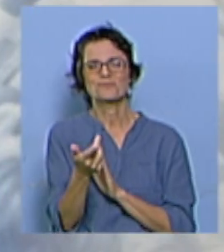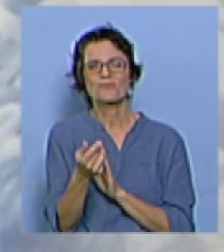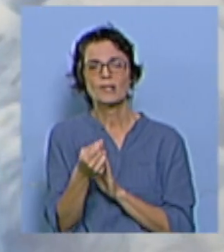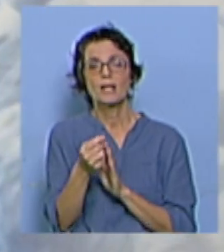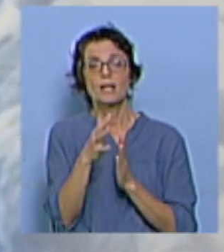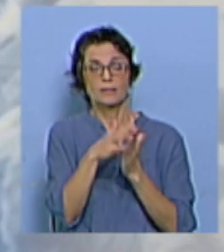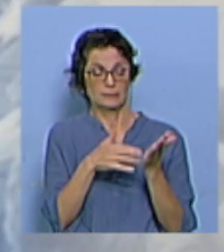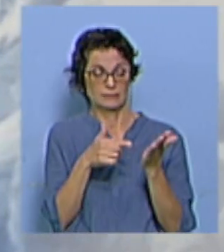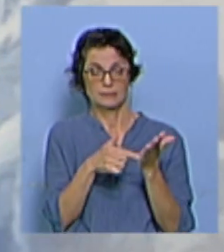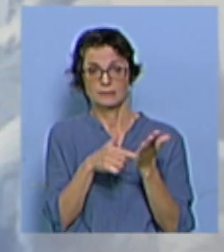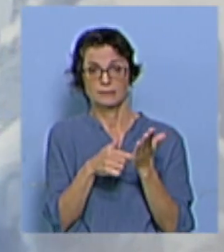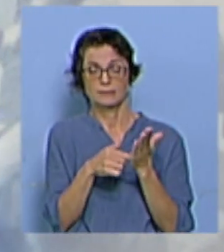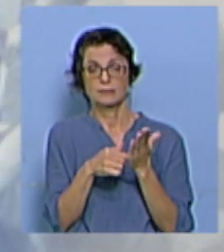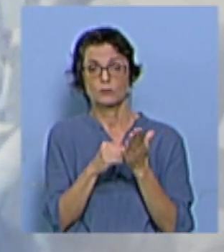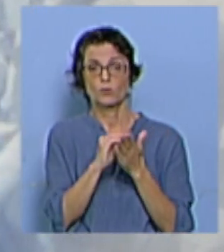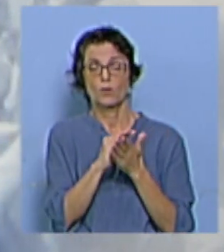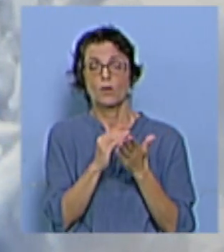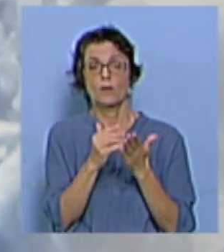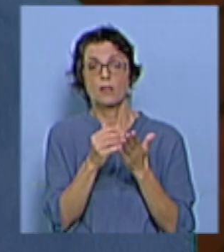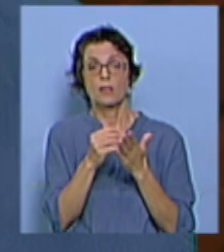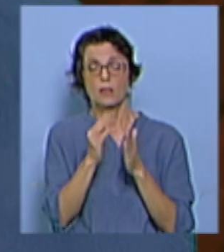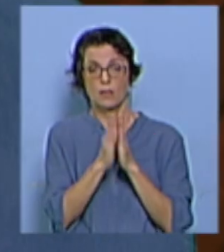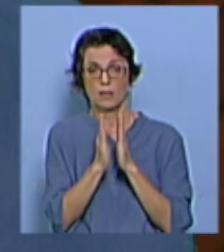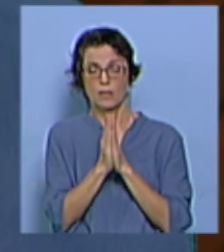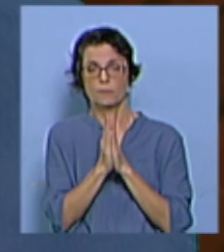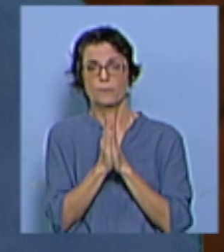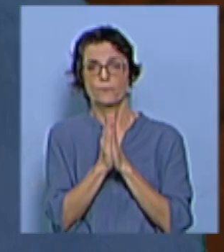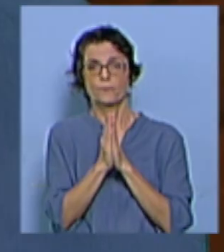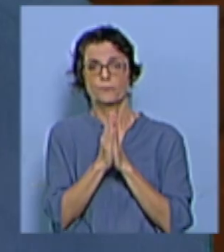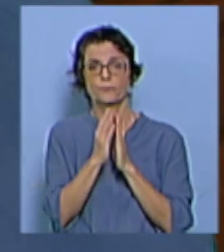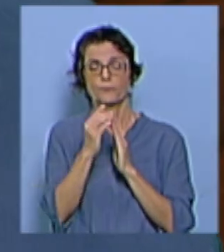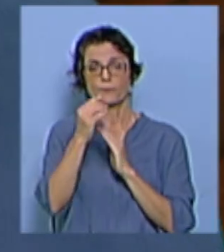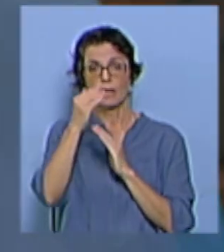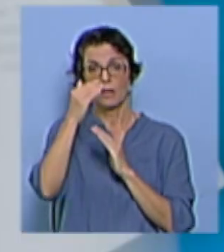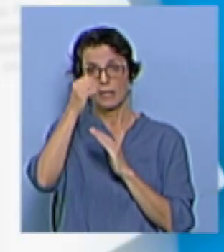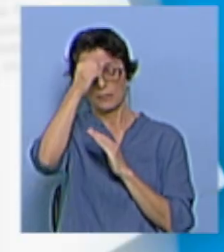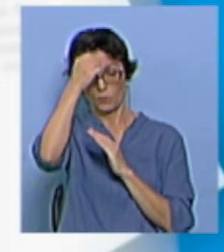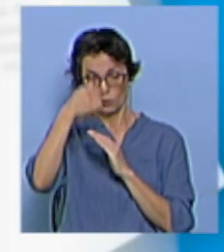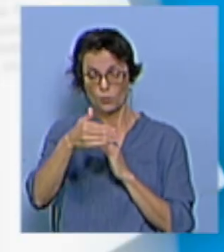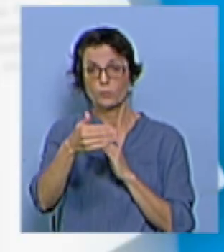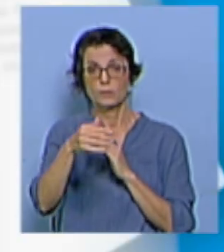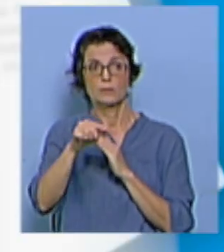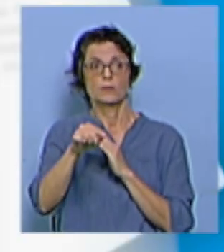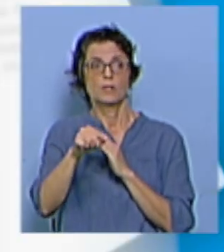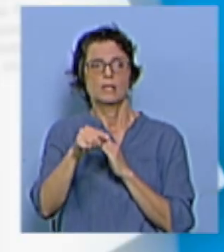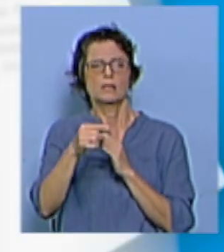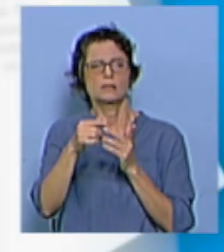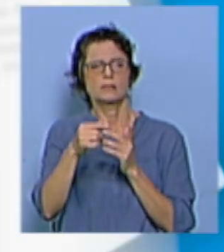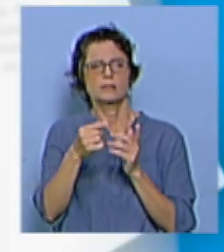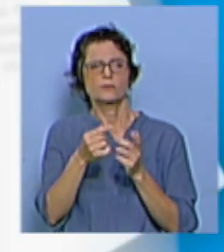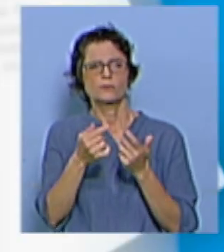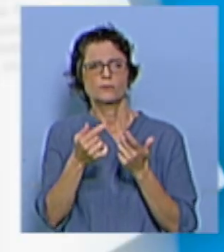lido nas missas deste domingo, do Livro dos Reis. Em que contexto vem essa promessa de um coração sábio e esclarecido?